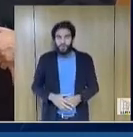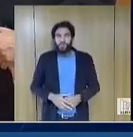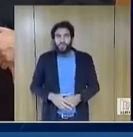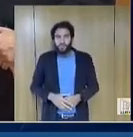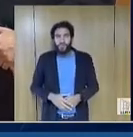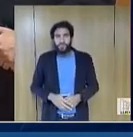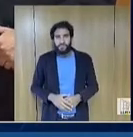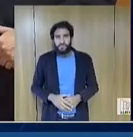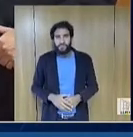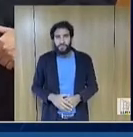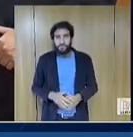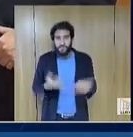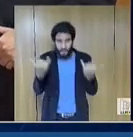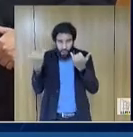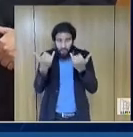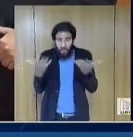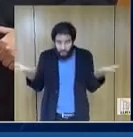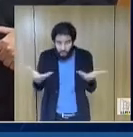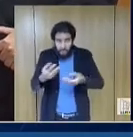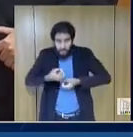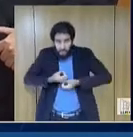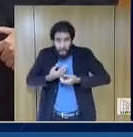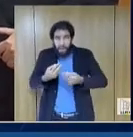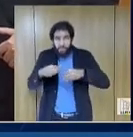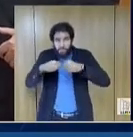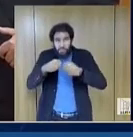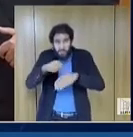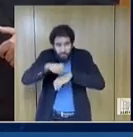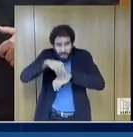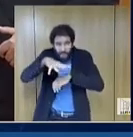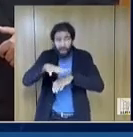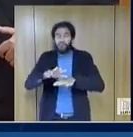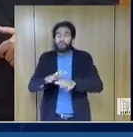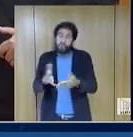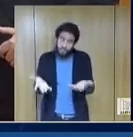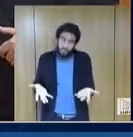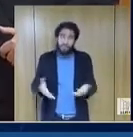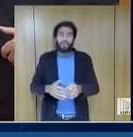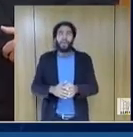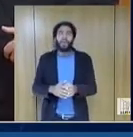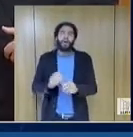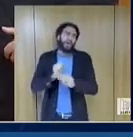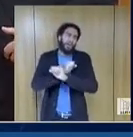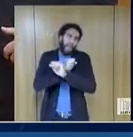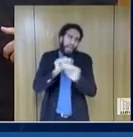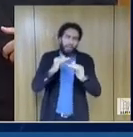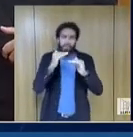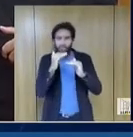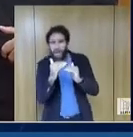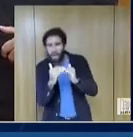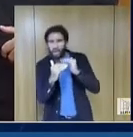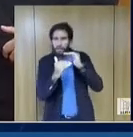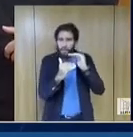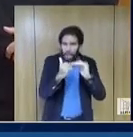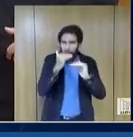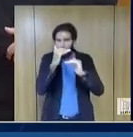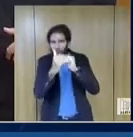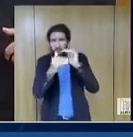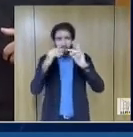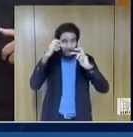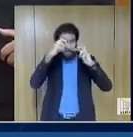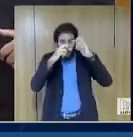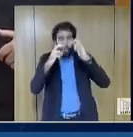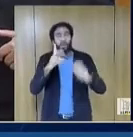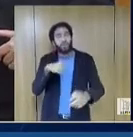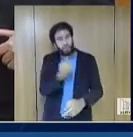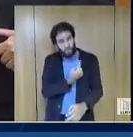há 5 anos. O ministro também foi muito diplomático, cauteloso ao falar do trabalho feito até aqui pela Polícia Civil. Ele